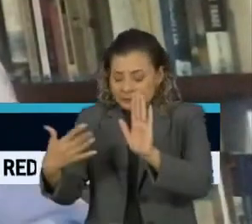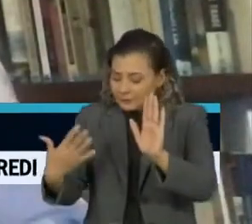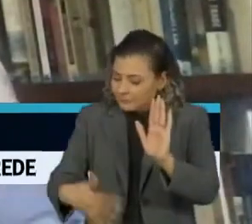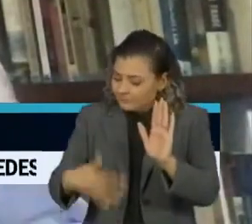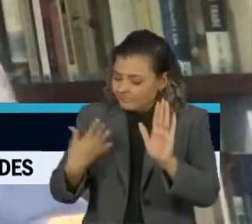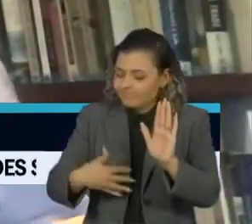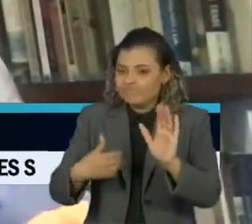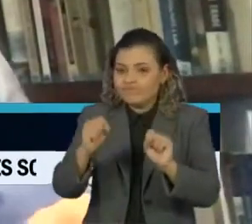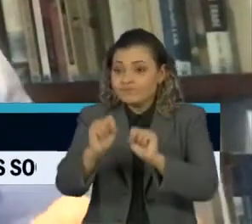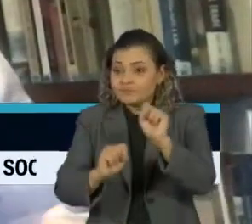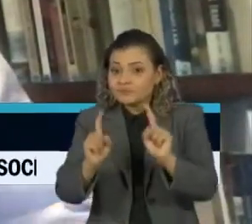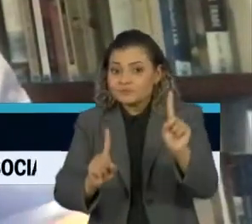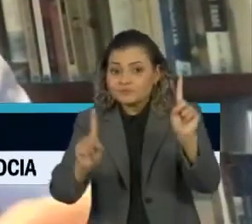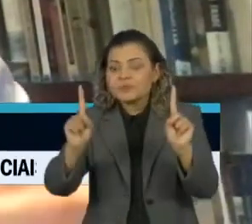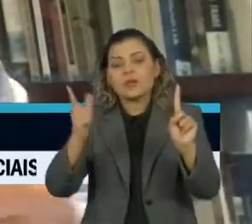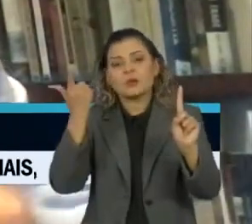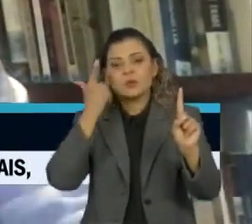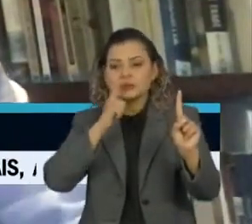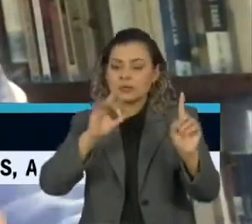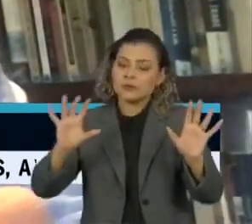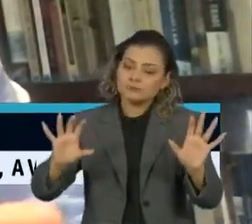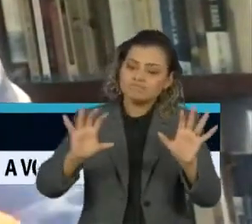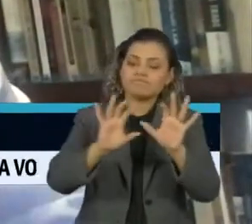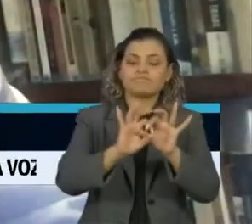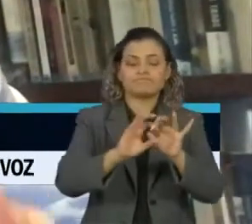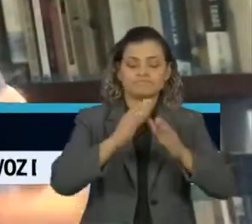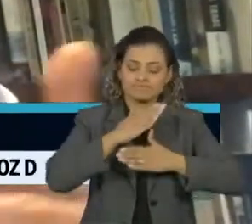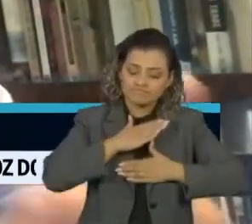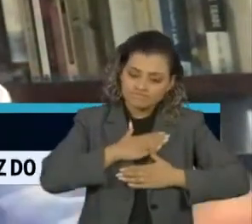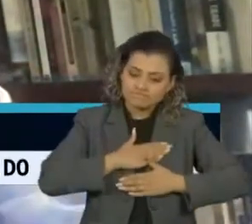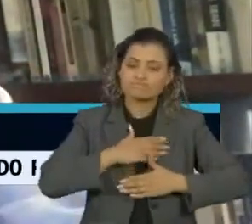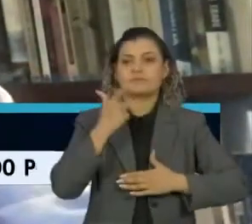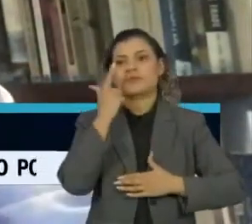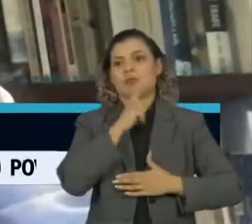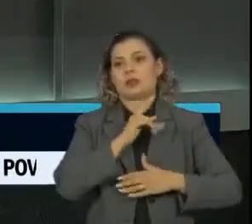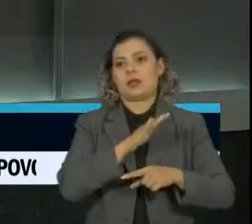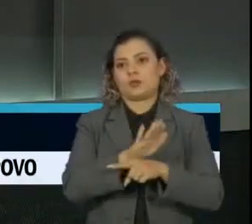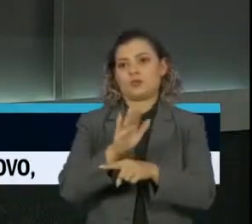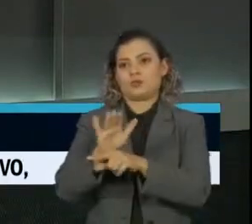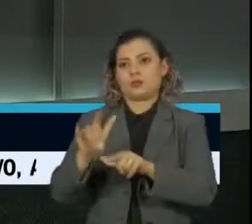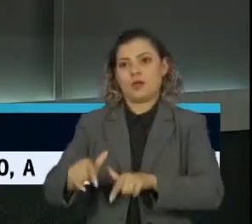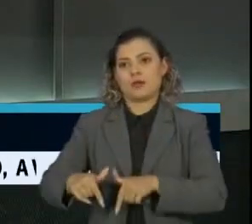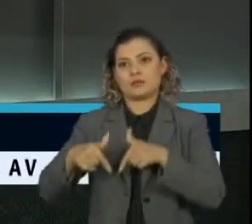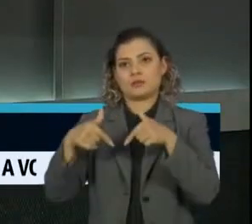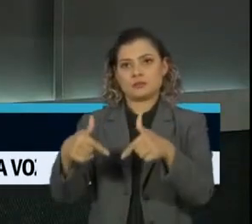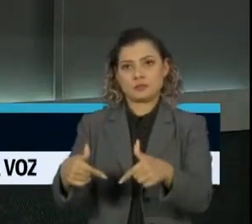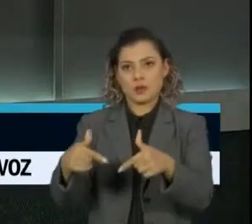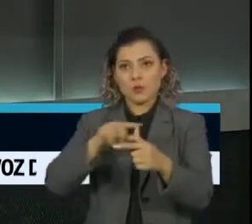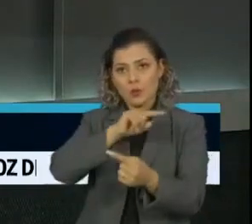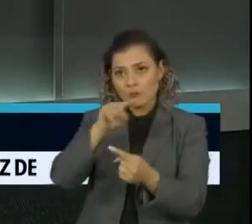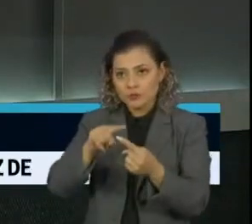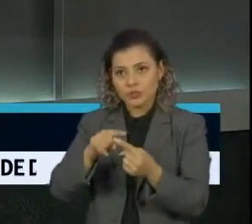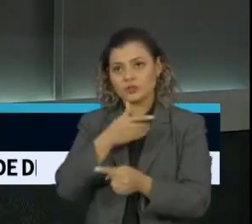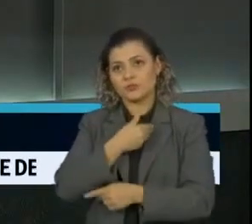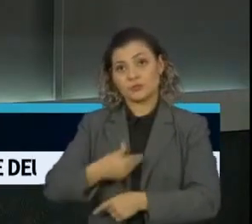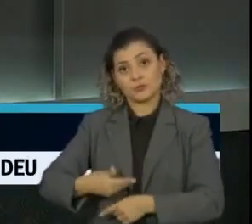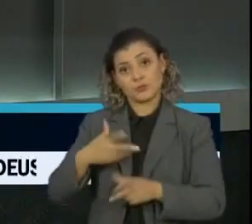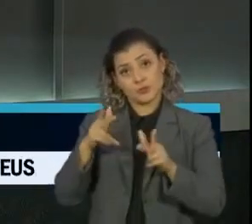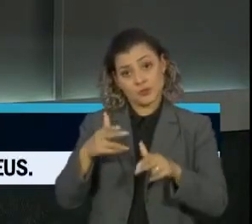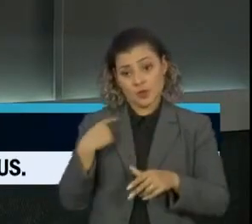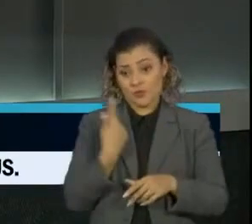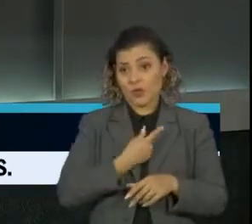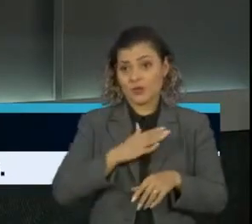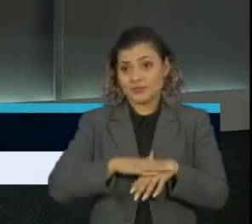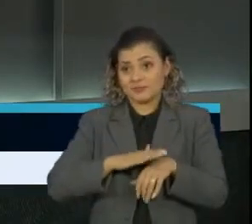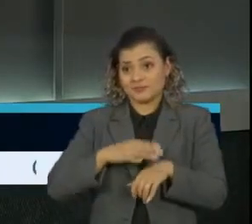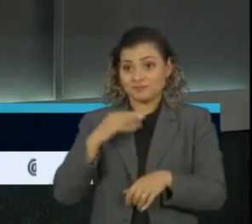mesmo empresas concorrentes, podem se juntar para causas, que visam ao bem público, como é o caso do que os